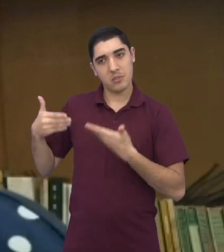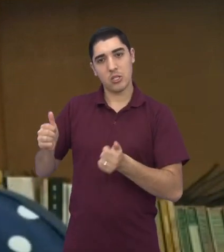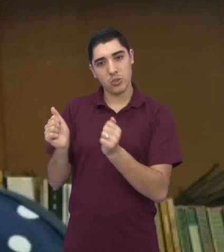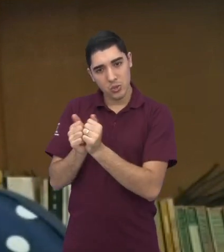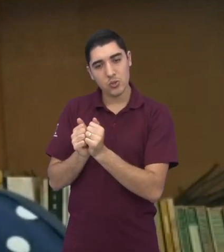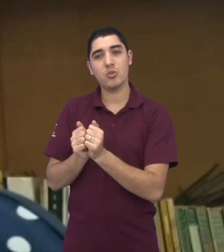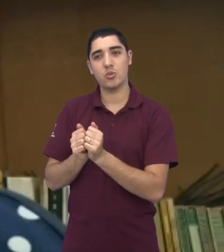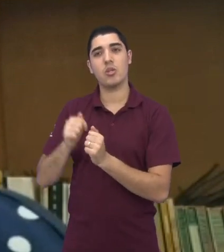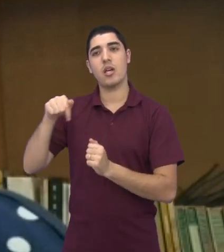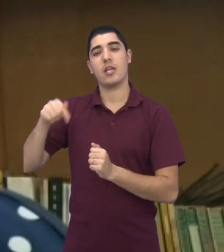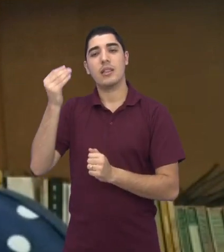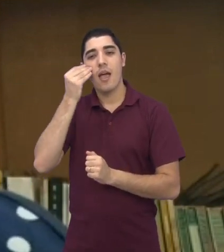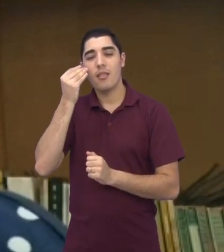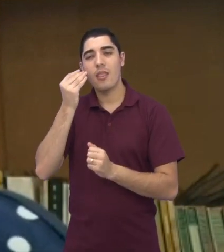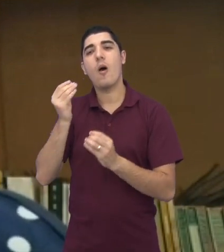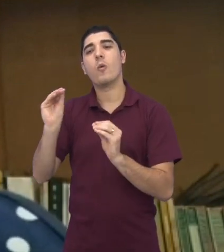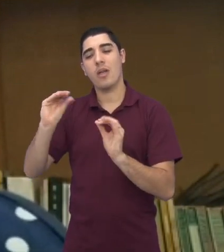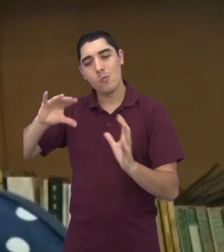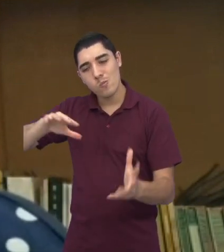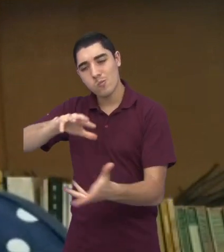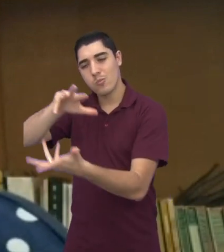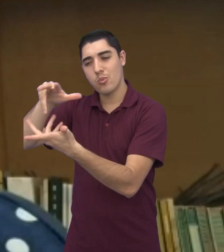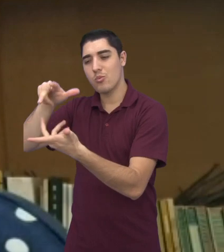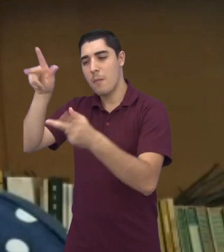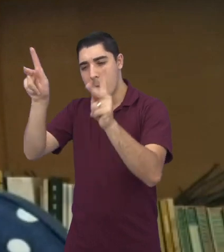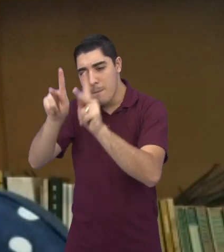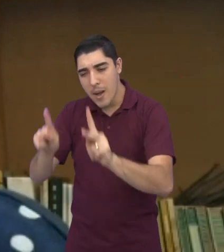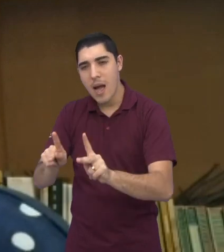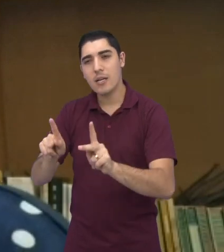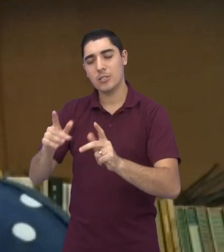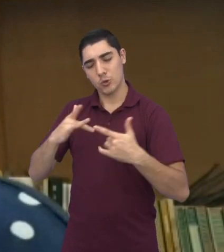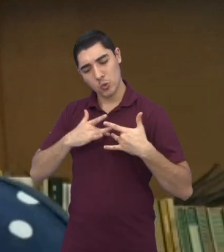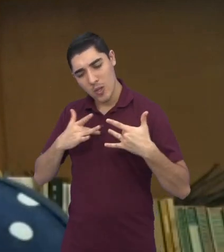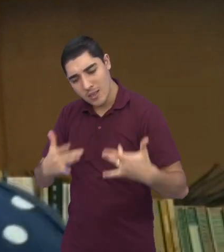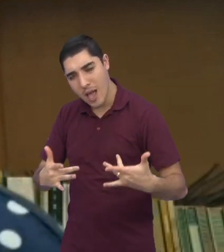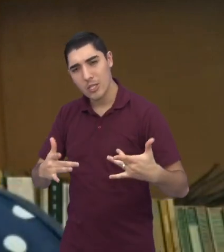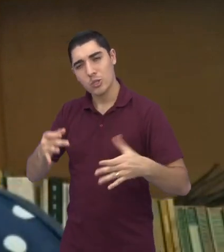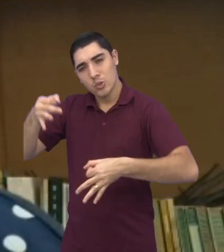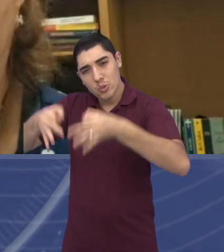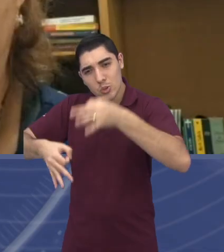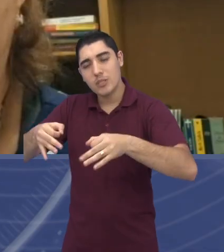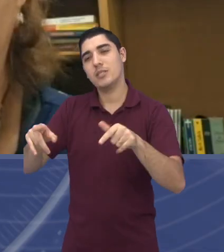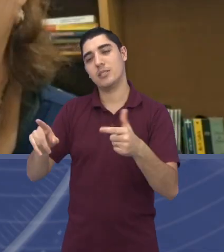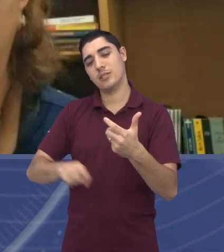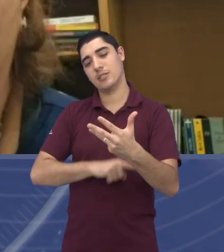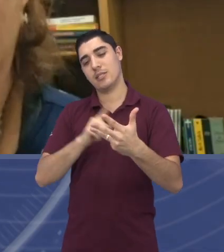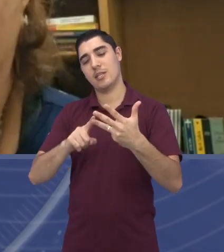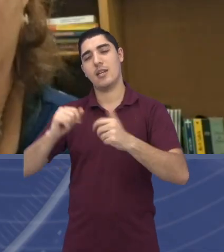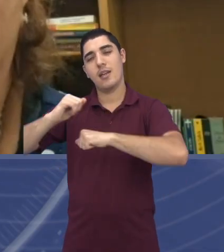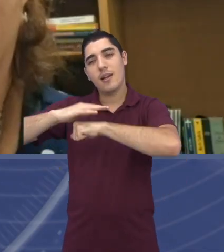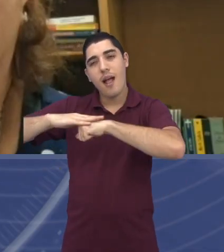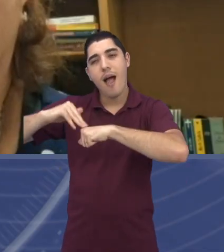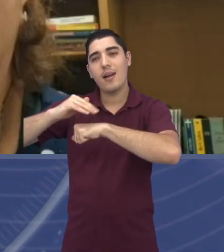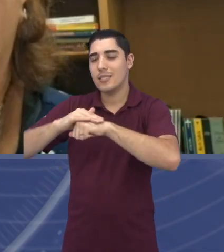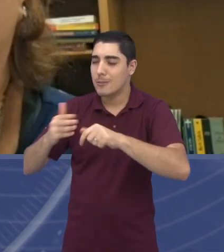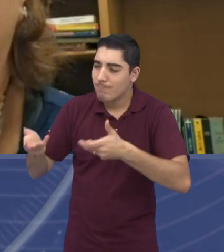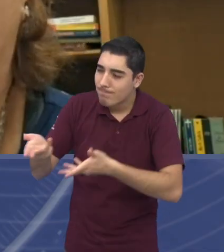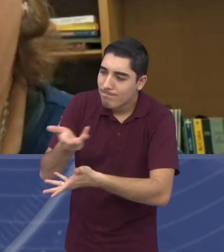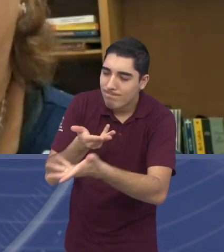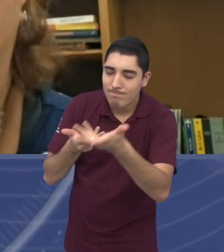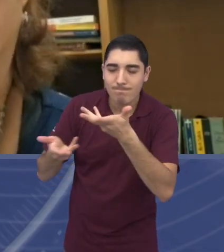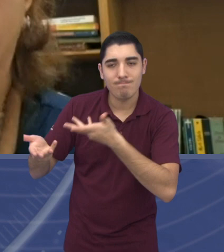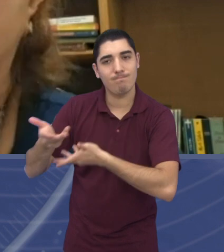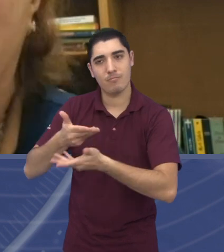defesa de um mundo de paz, solidariedade, justiça e carinho uns com os outros.